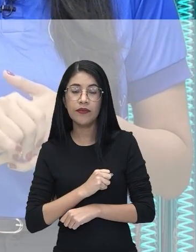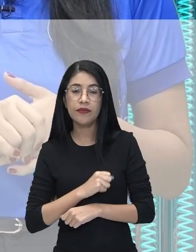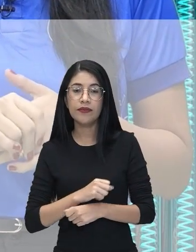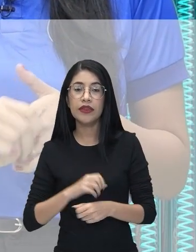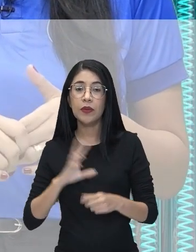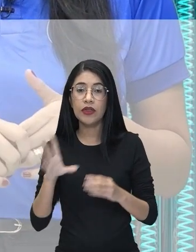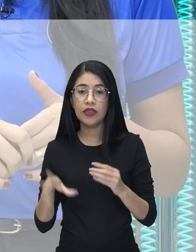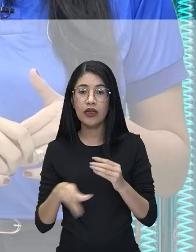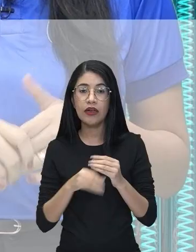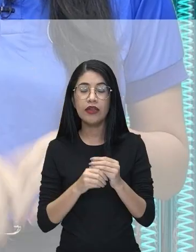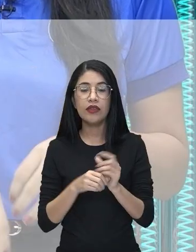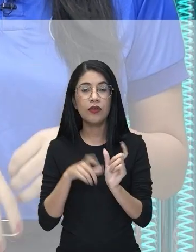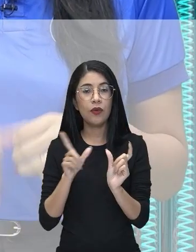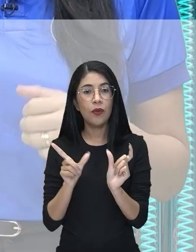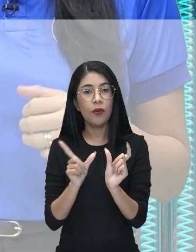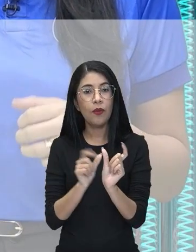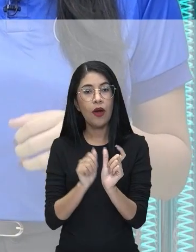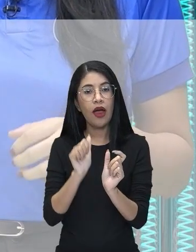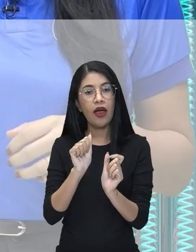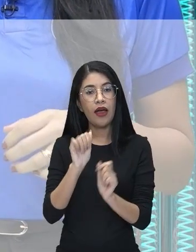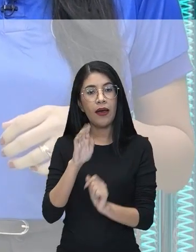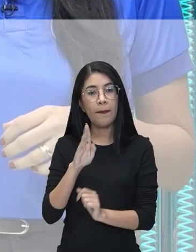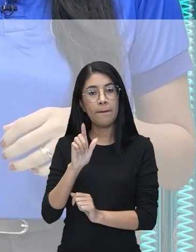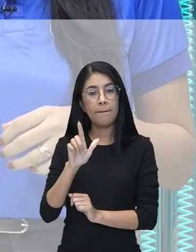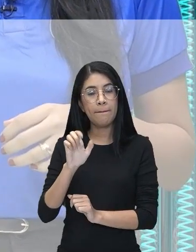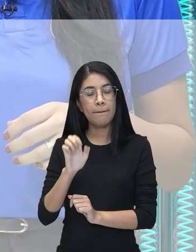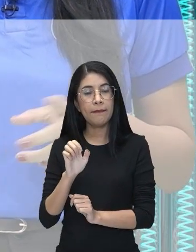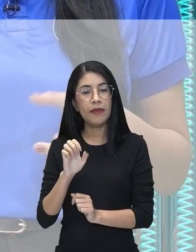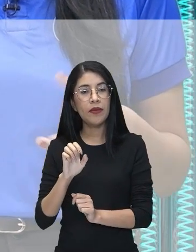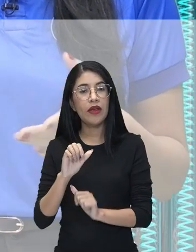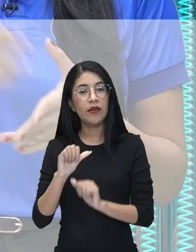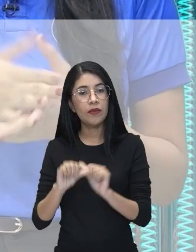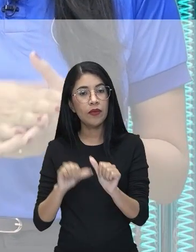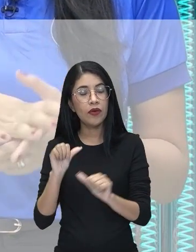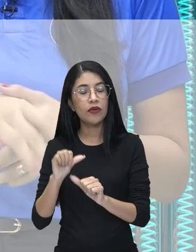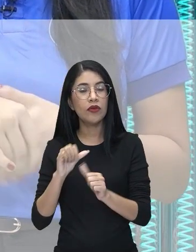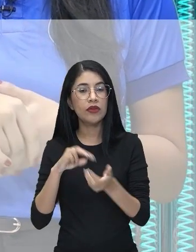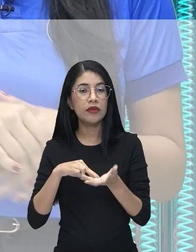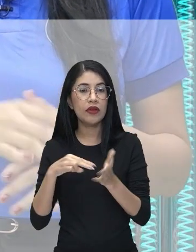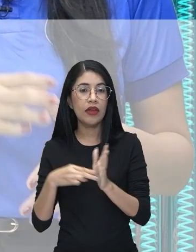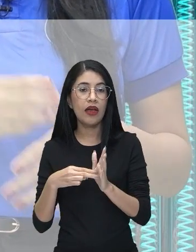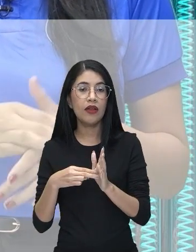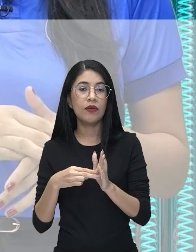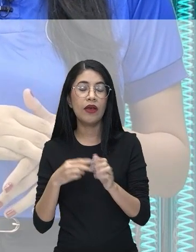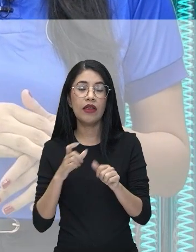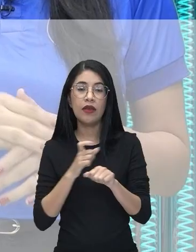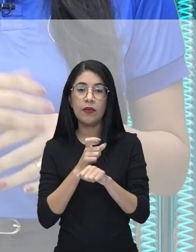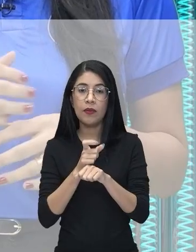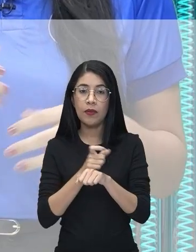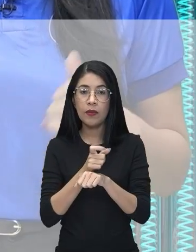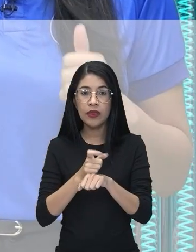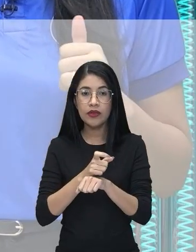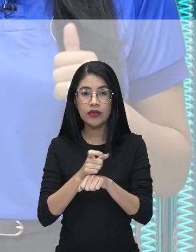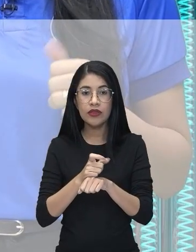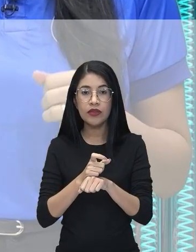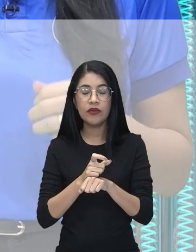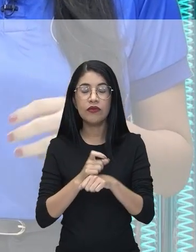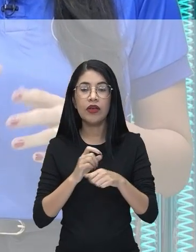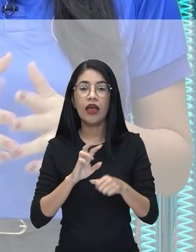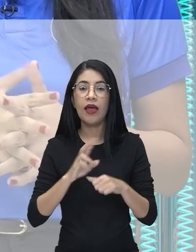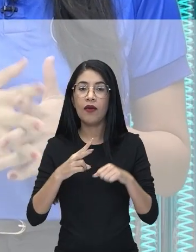essa partícula, able, passou a ser um adjetivo, não mais aceitar, accept. Agora